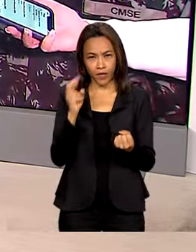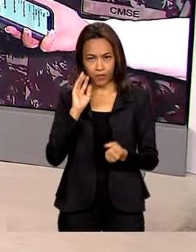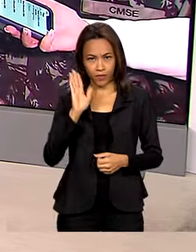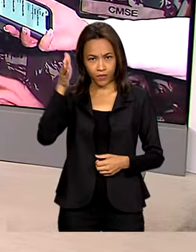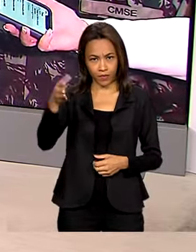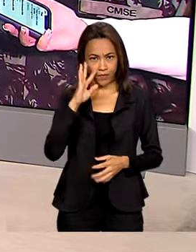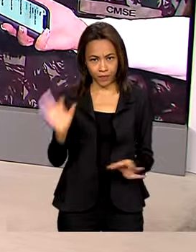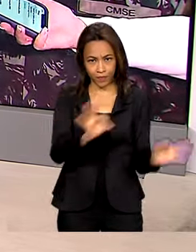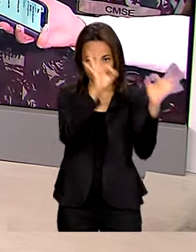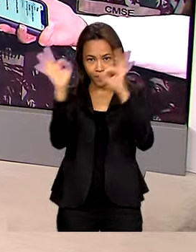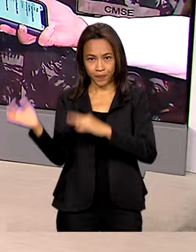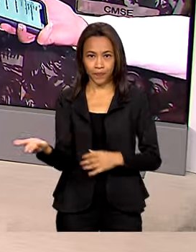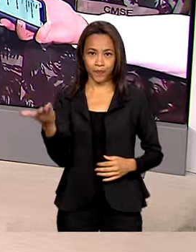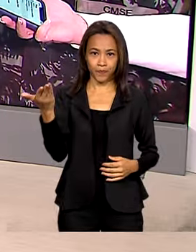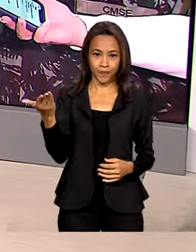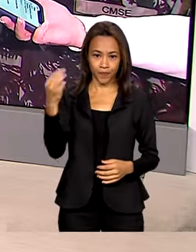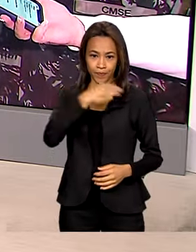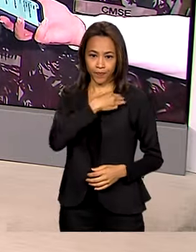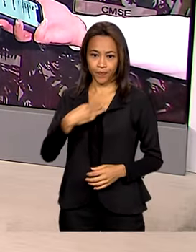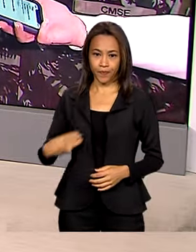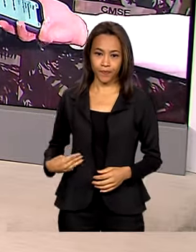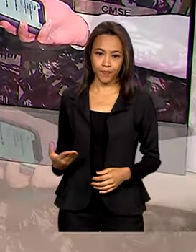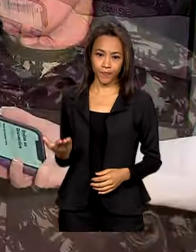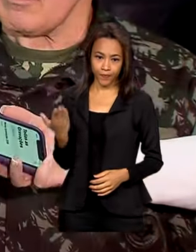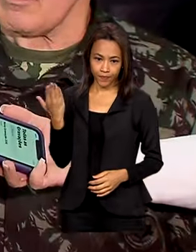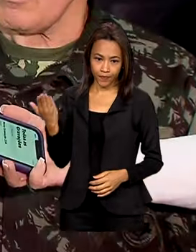lá ouvir o ministro.